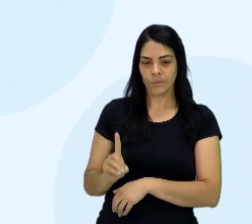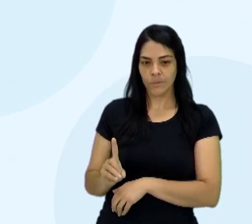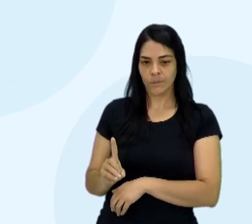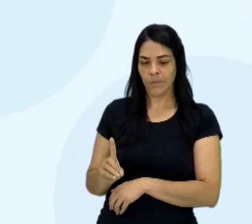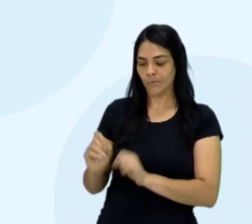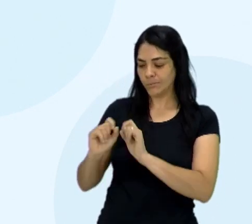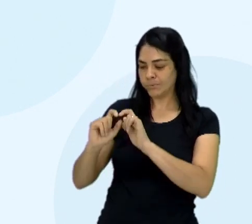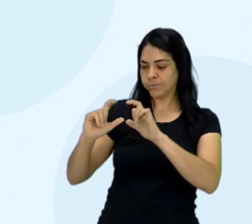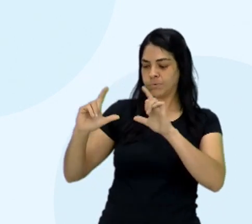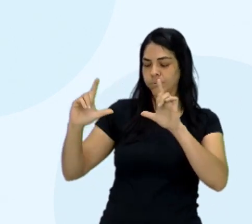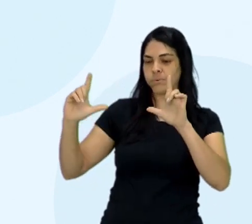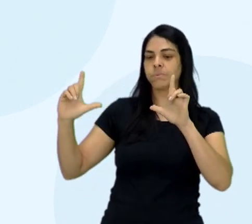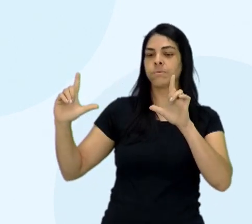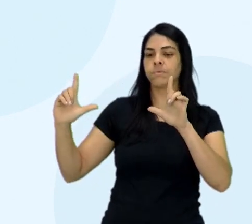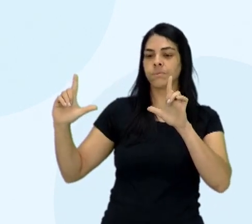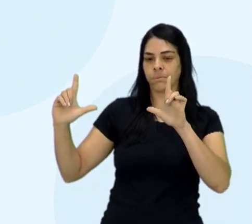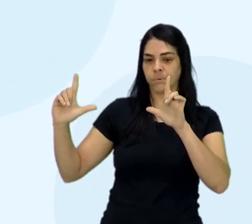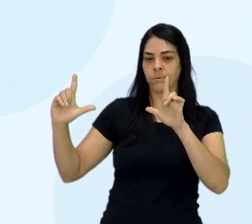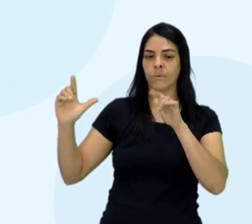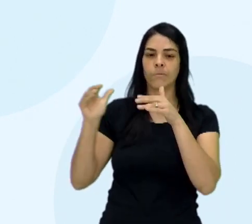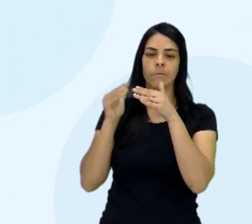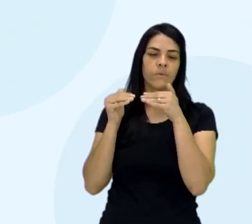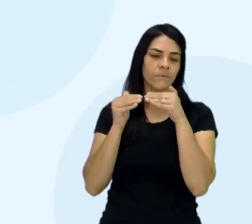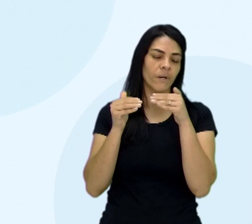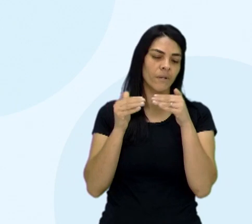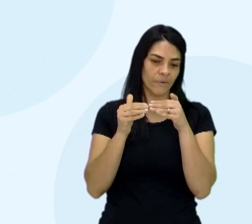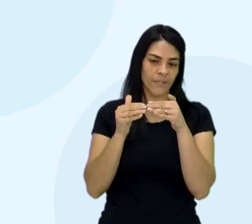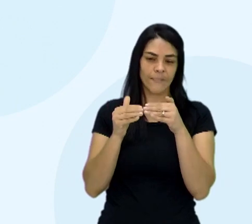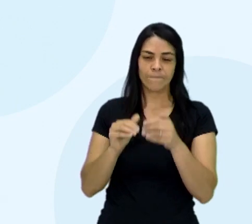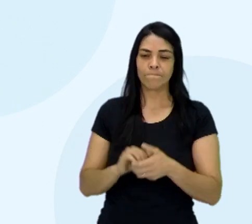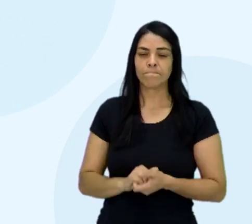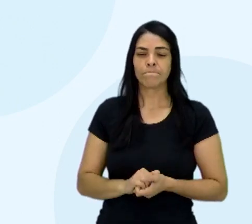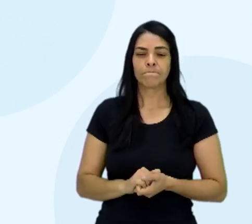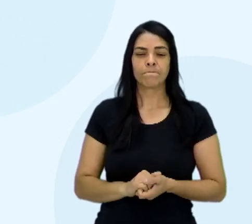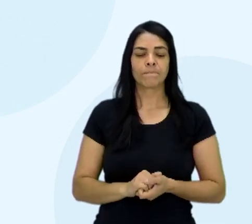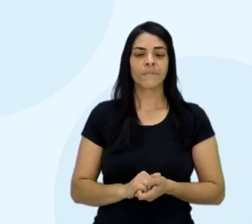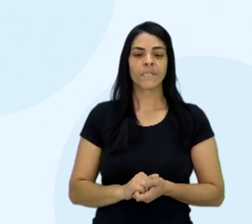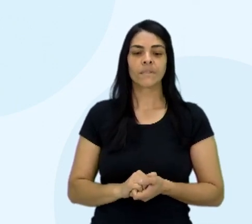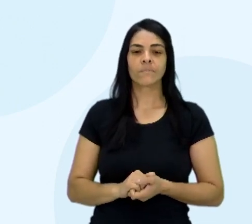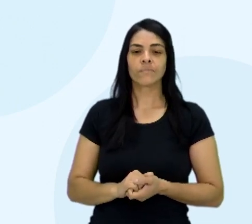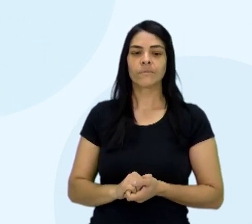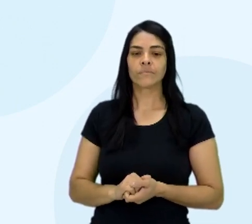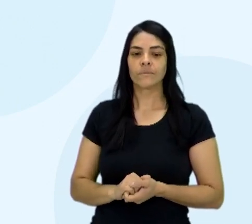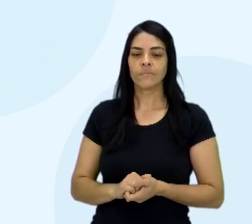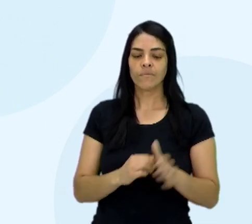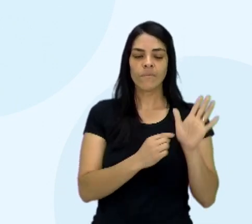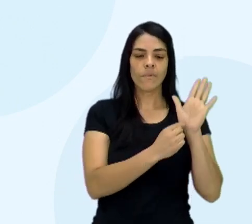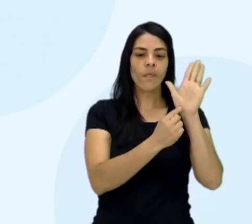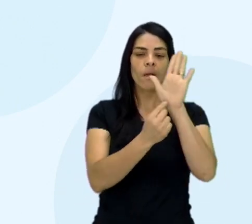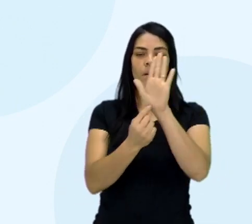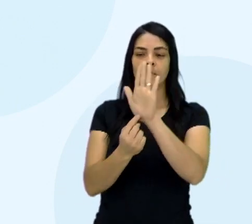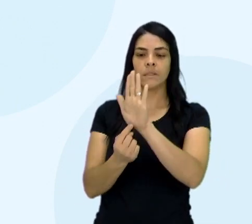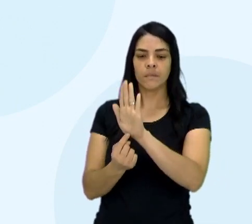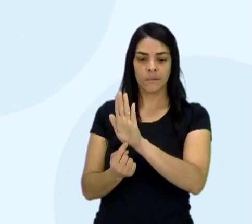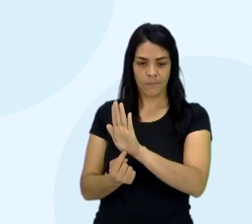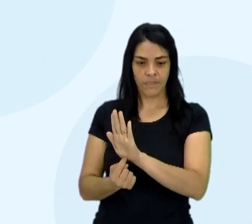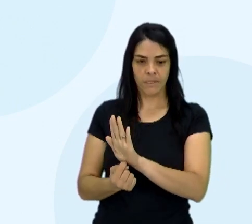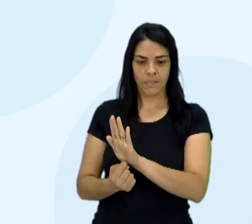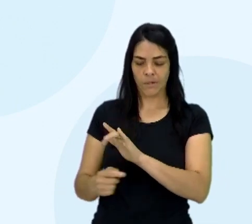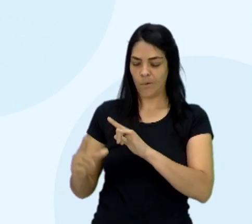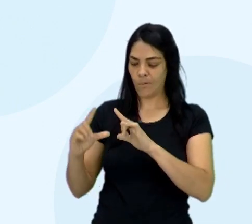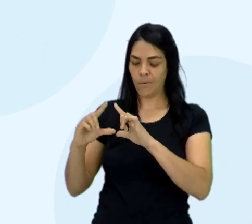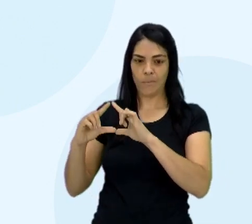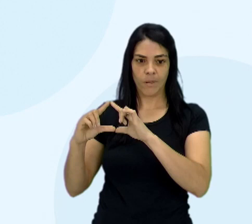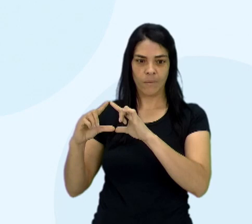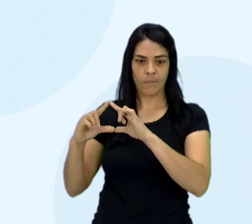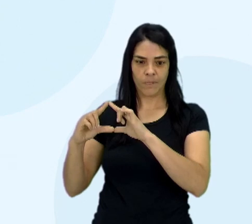ao mesmo tempo aqui, por favor. Então, aqui eu fiz essa ilustração com a pirâmide e a sombra.